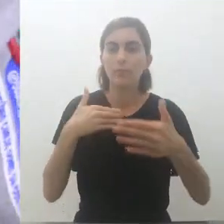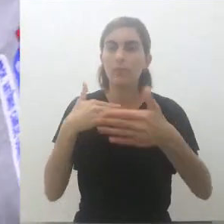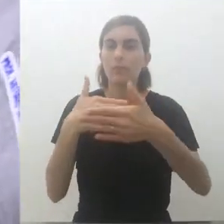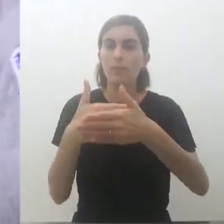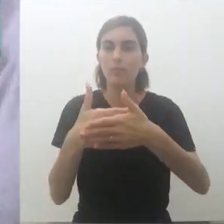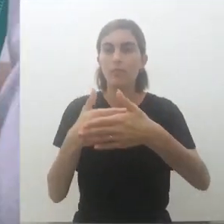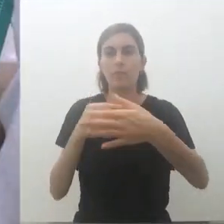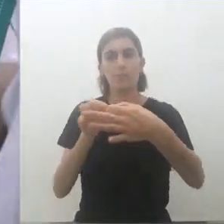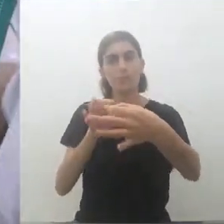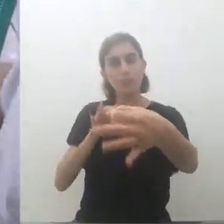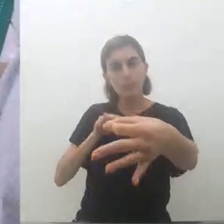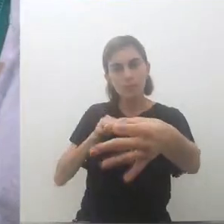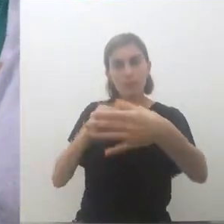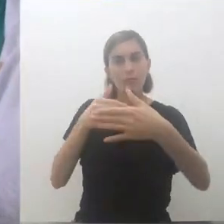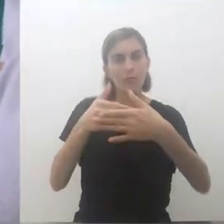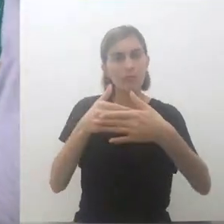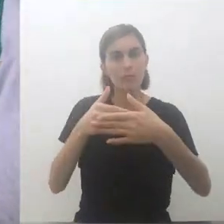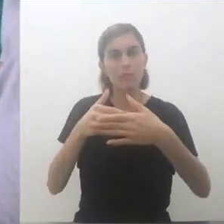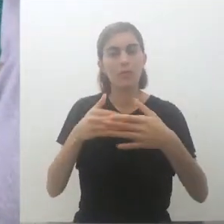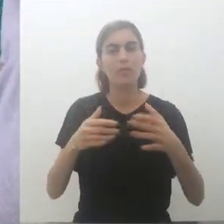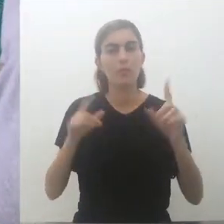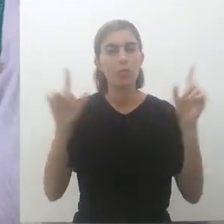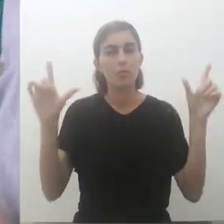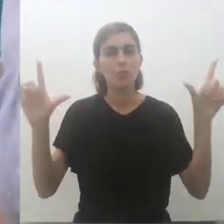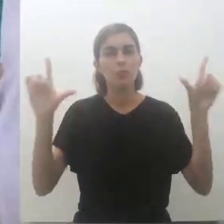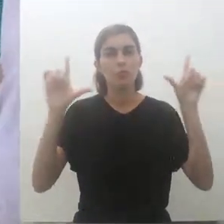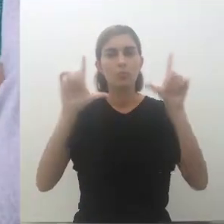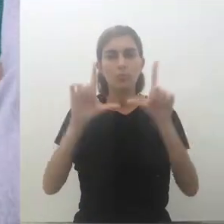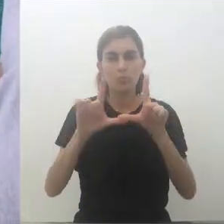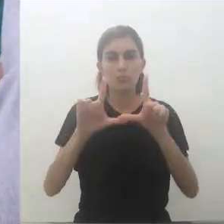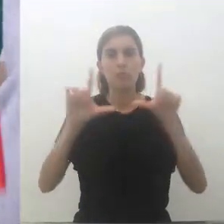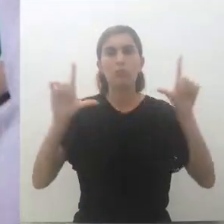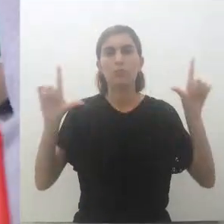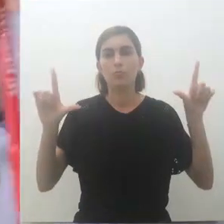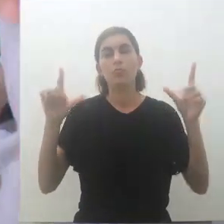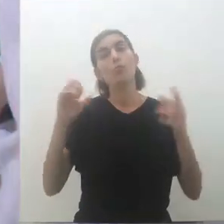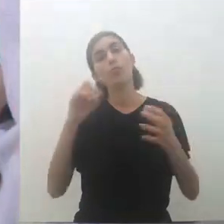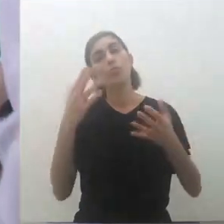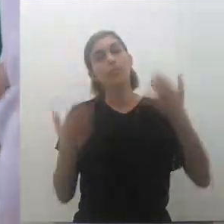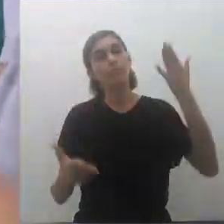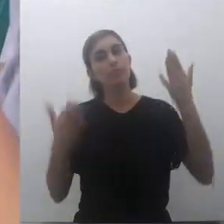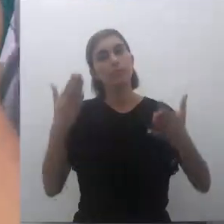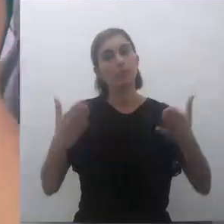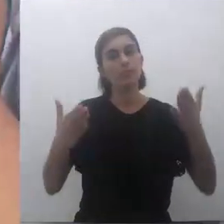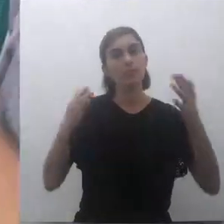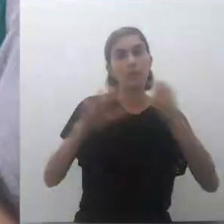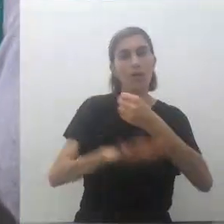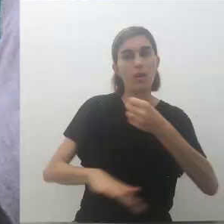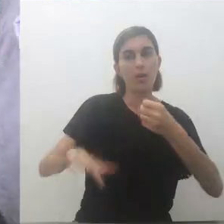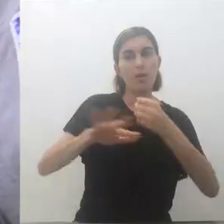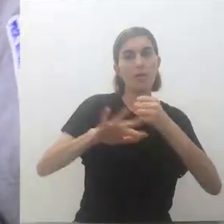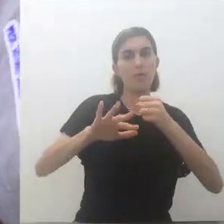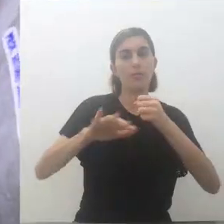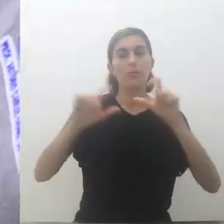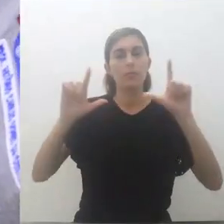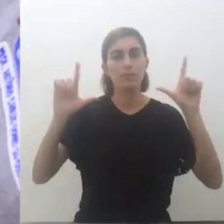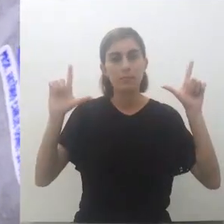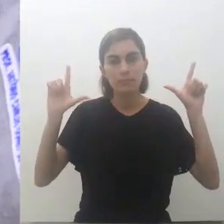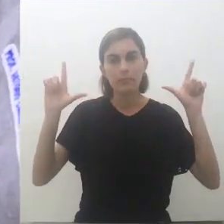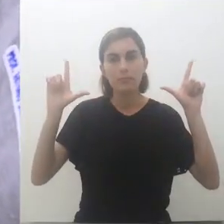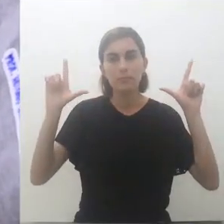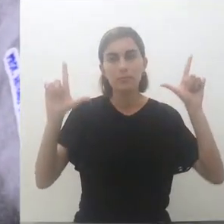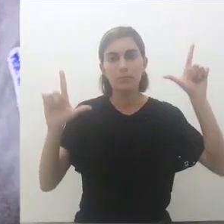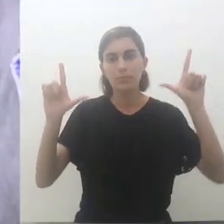mais fechado, ou um enquadramento equilibrado entre a área vazia e o